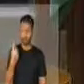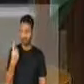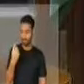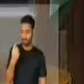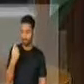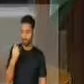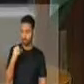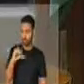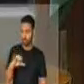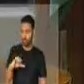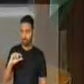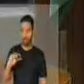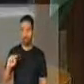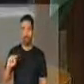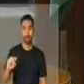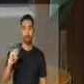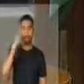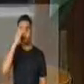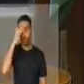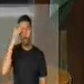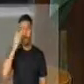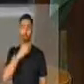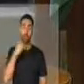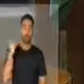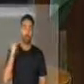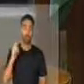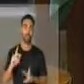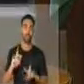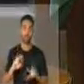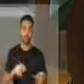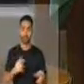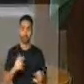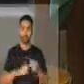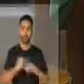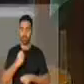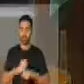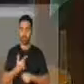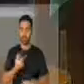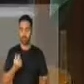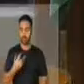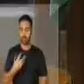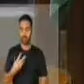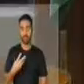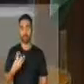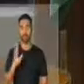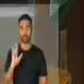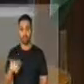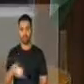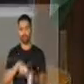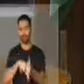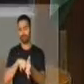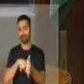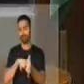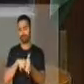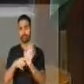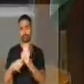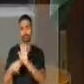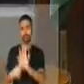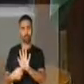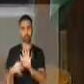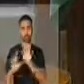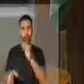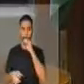189 mil pessoas morreram de câncer em 2013, conforme indicam